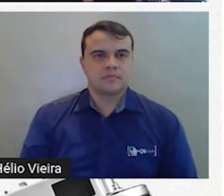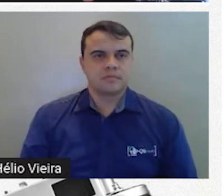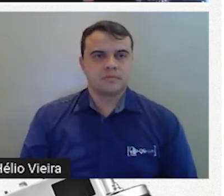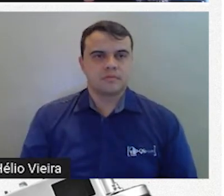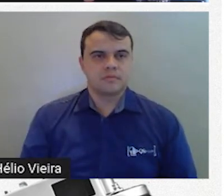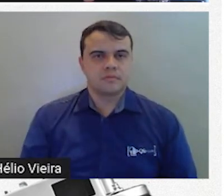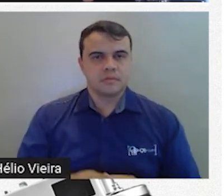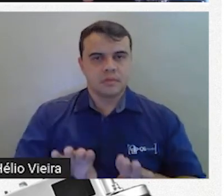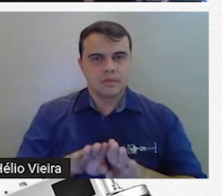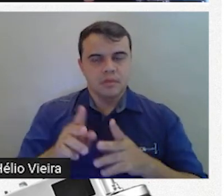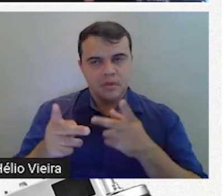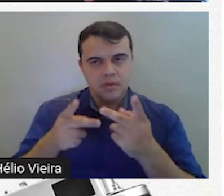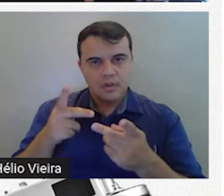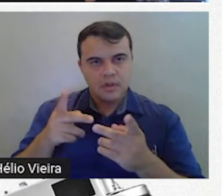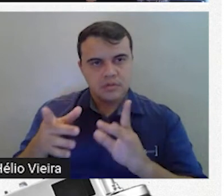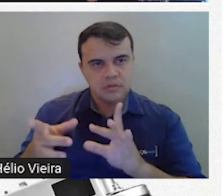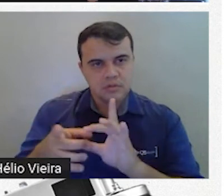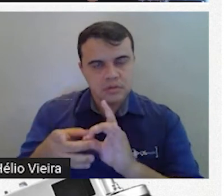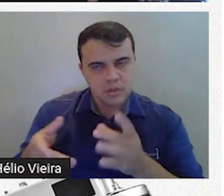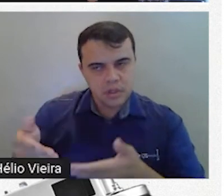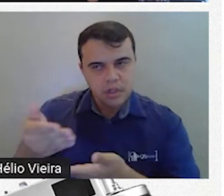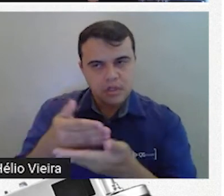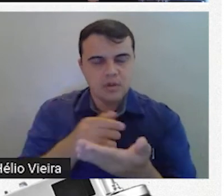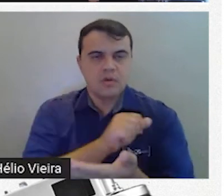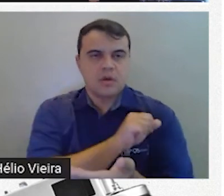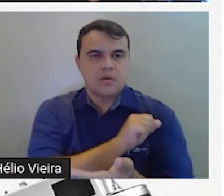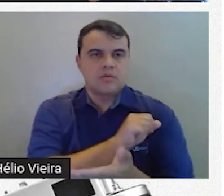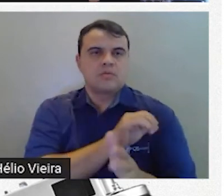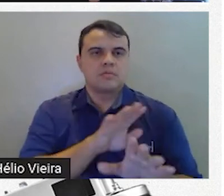e trazer essa interação para os alunos também.